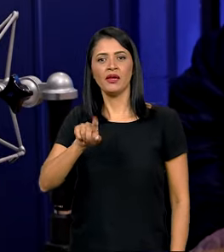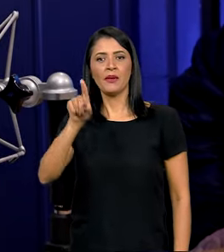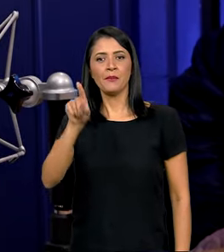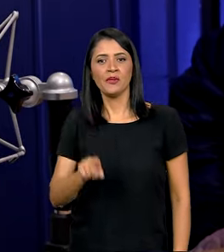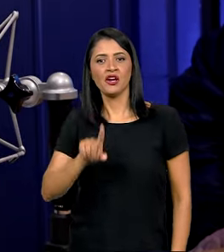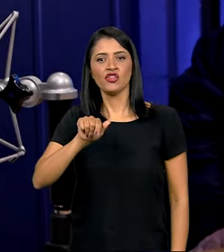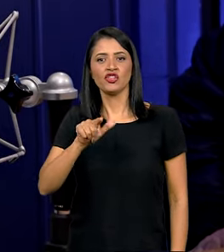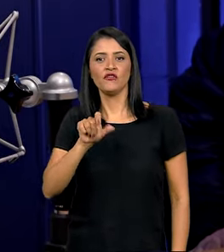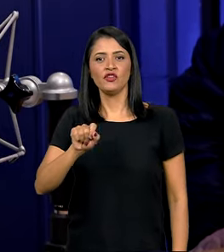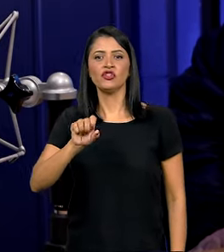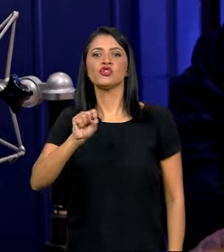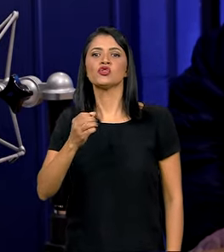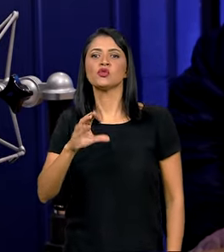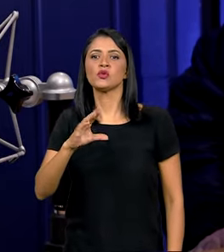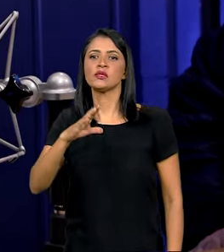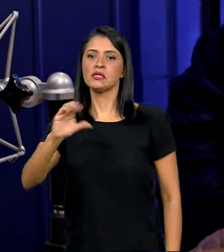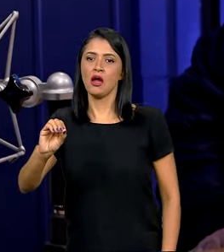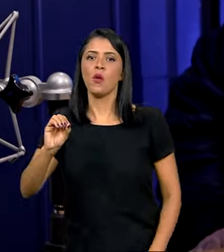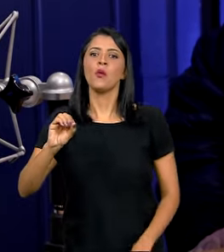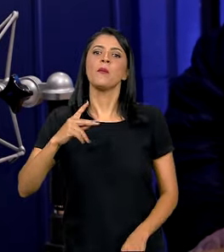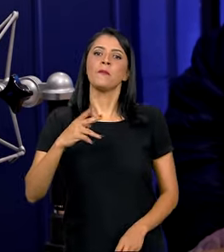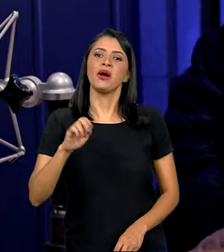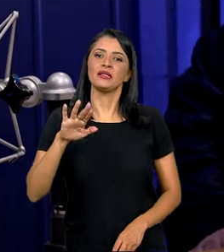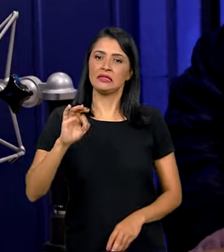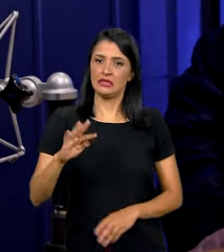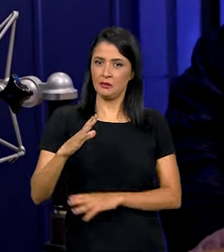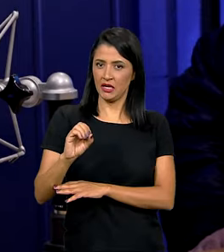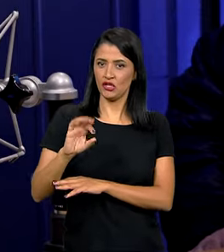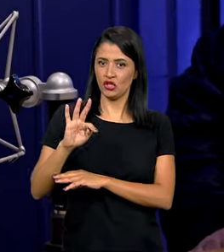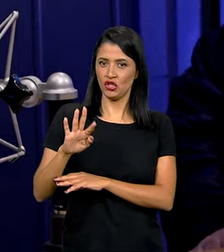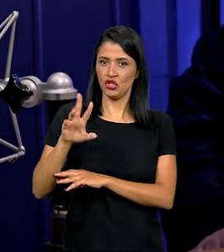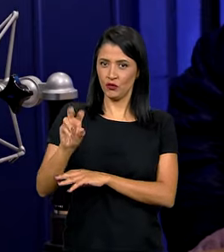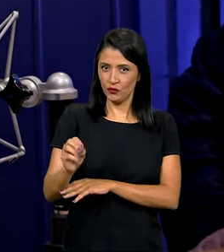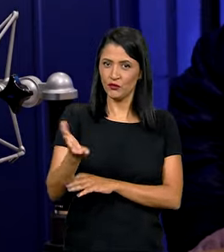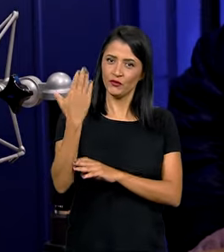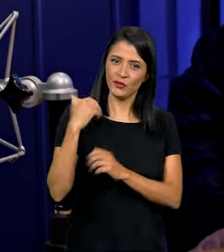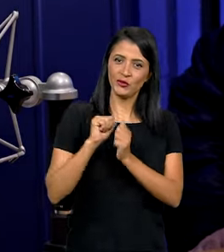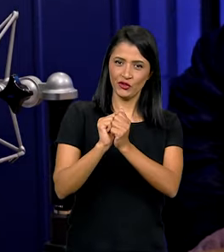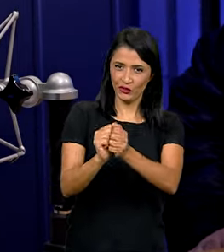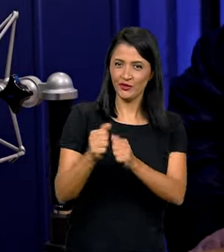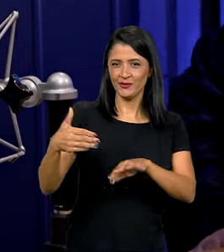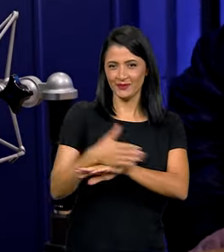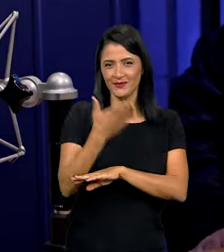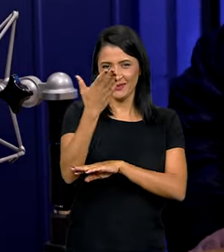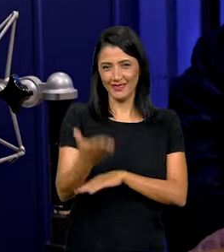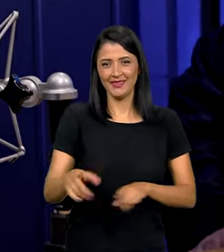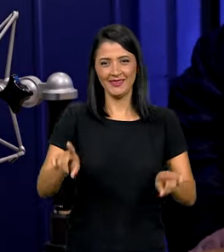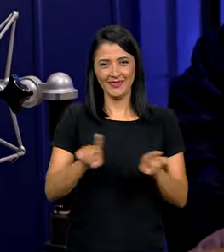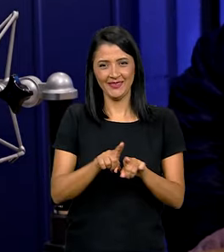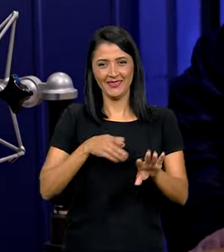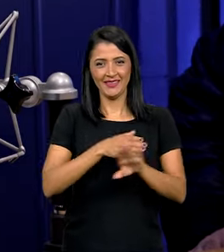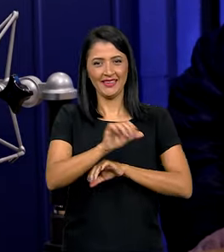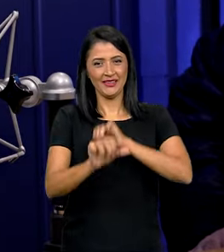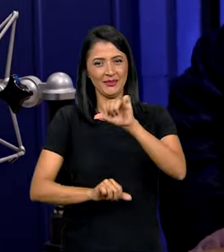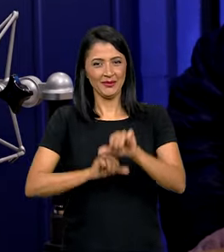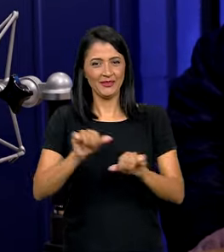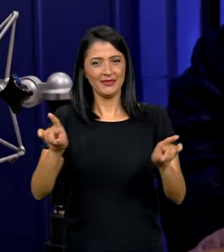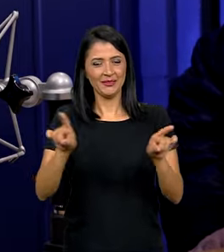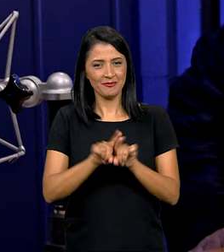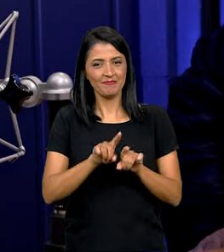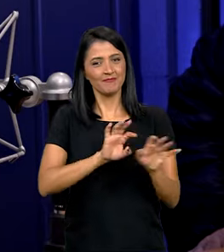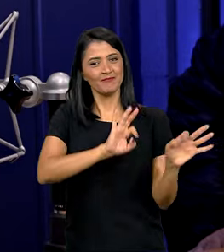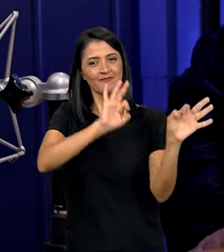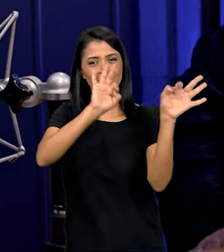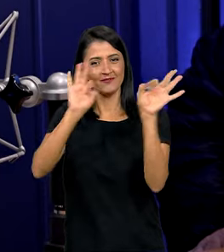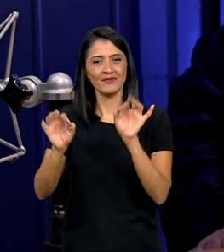goov.br bg20 social participativo vamos juntos participe você também desta